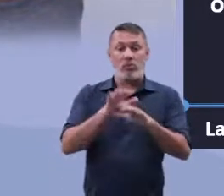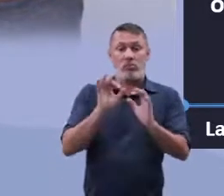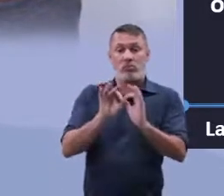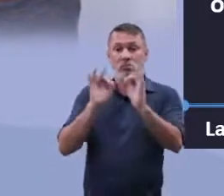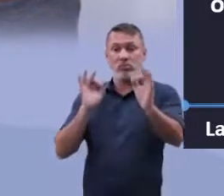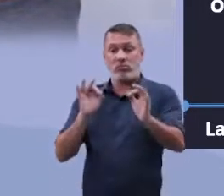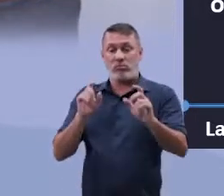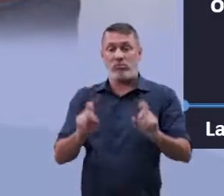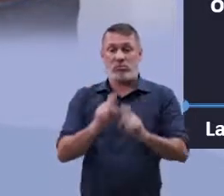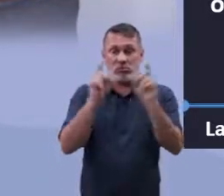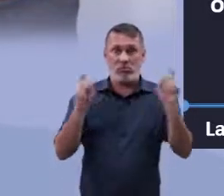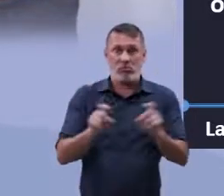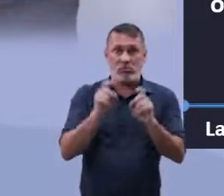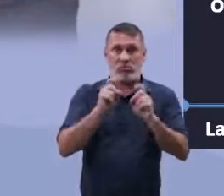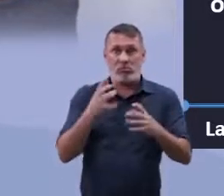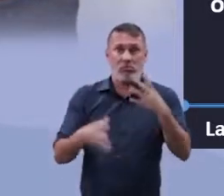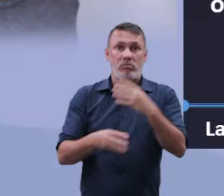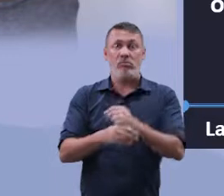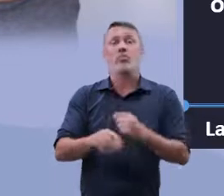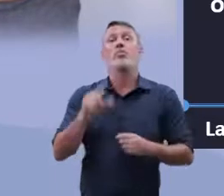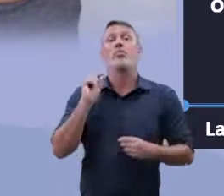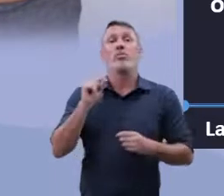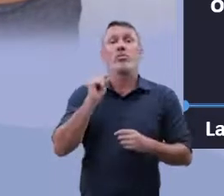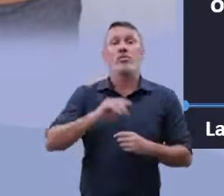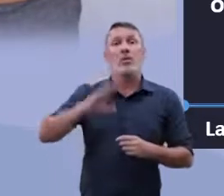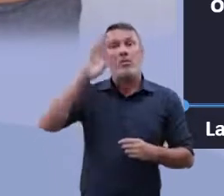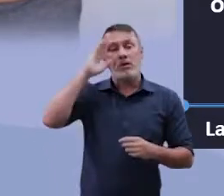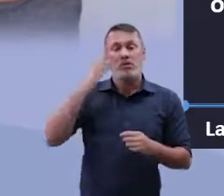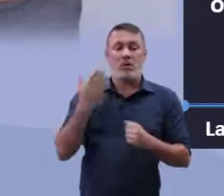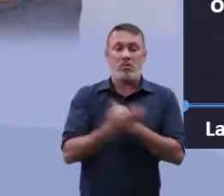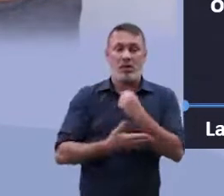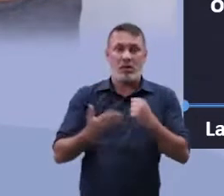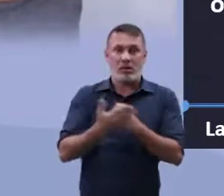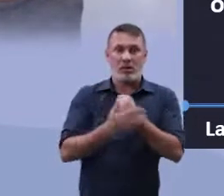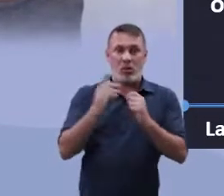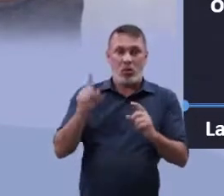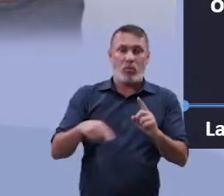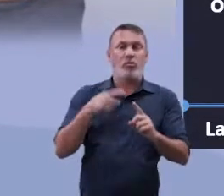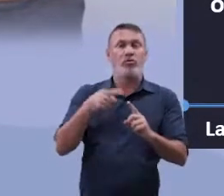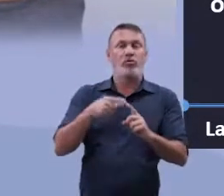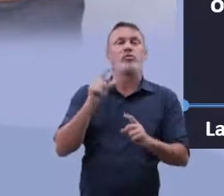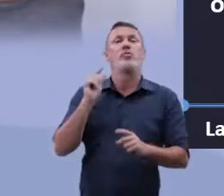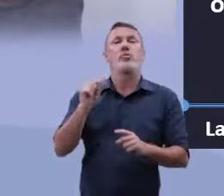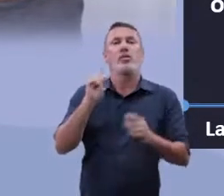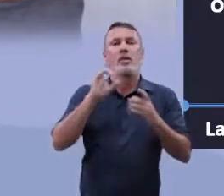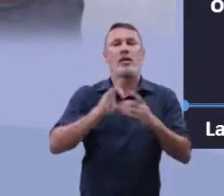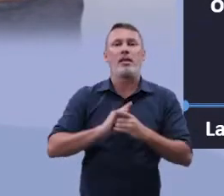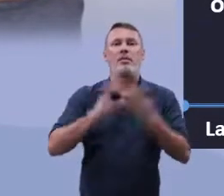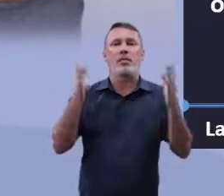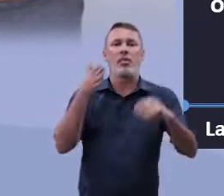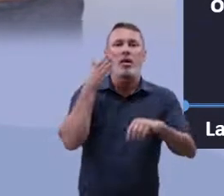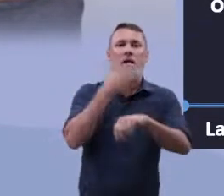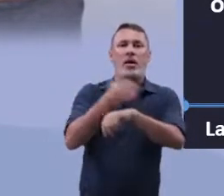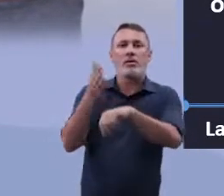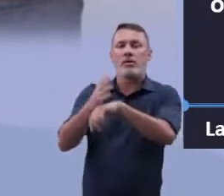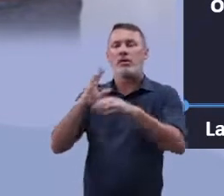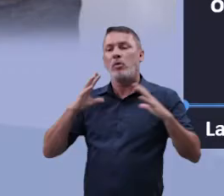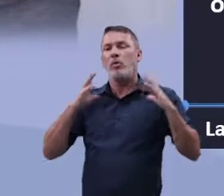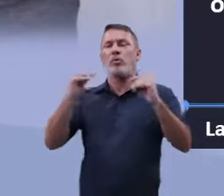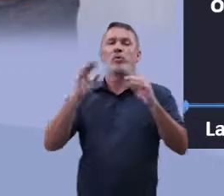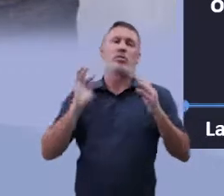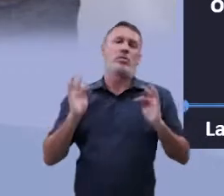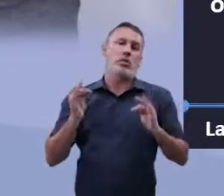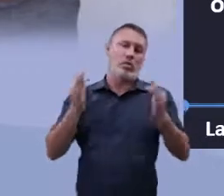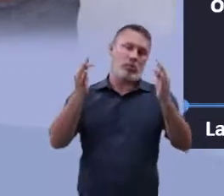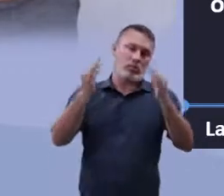é simplesmente o quê? O grande objetivo, democratizar o acesso a toda a tecnologia.